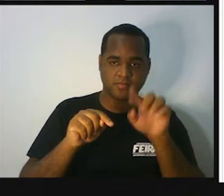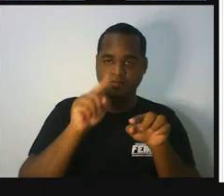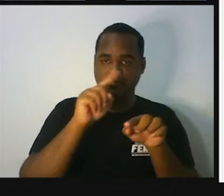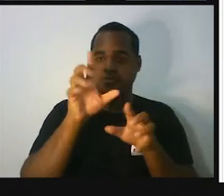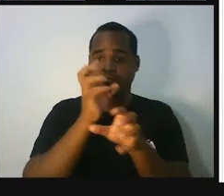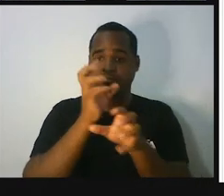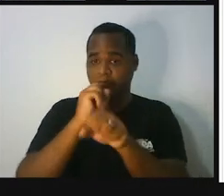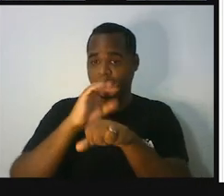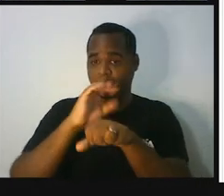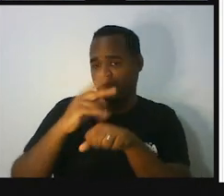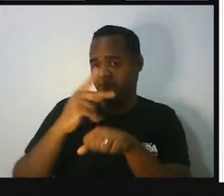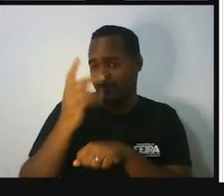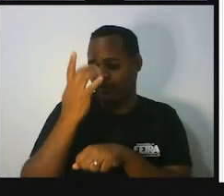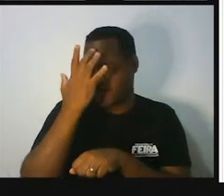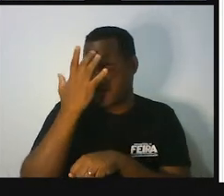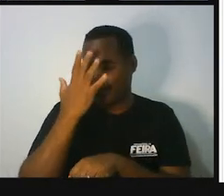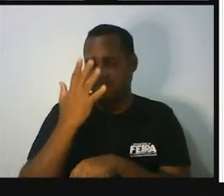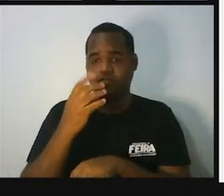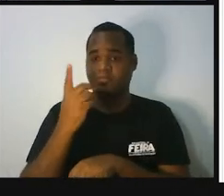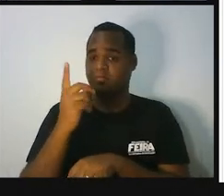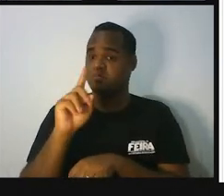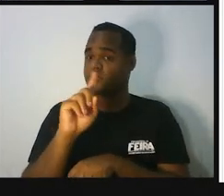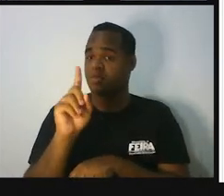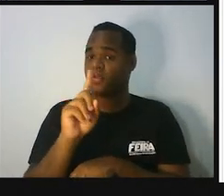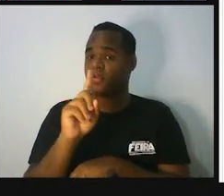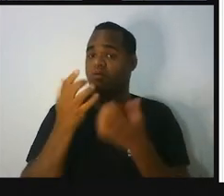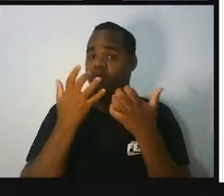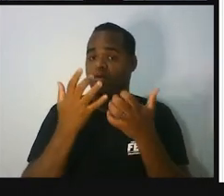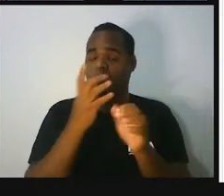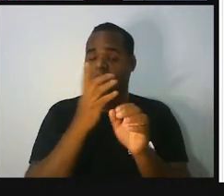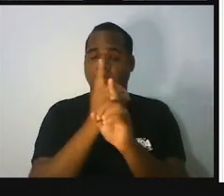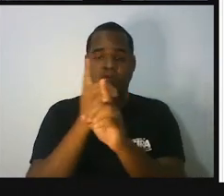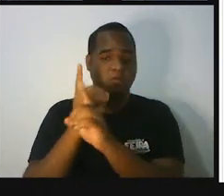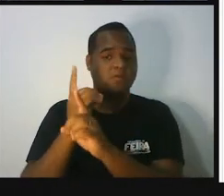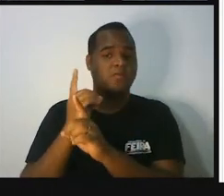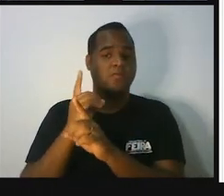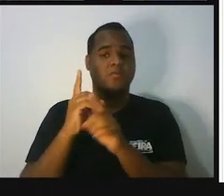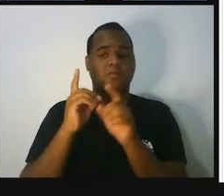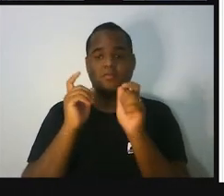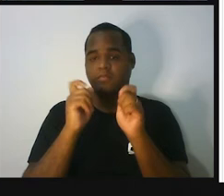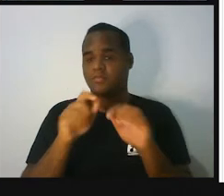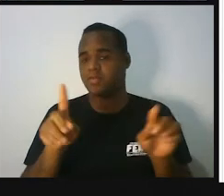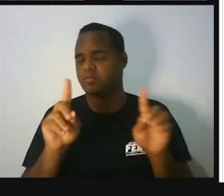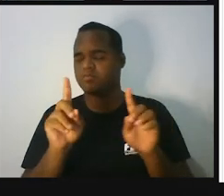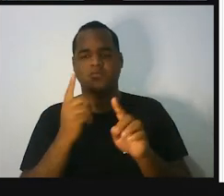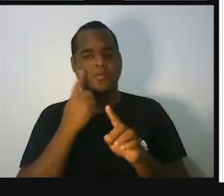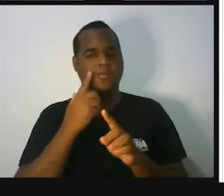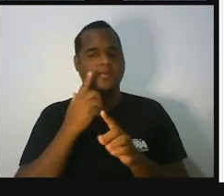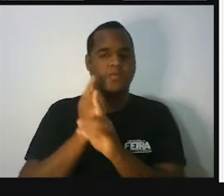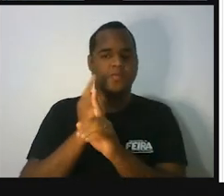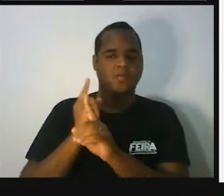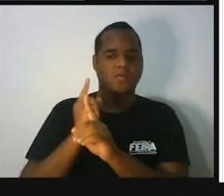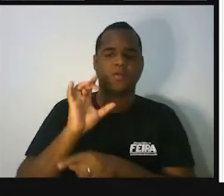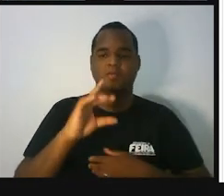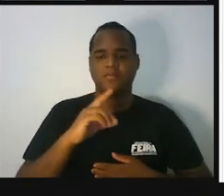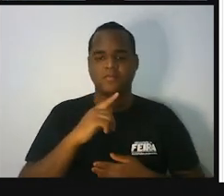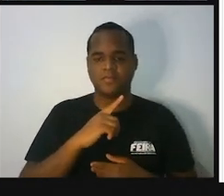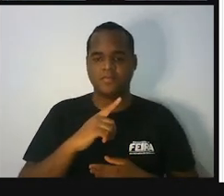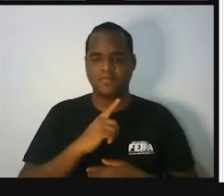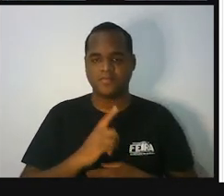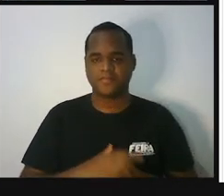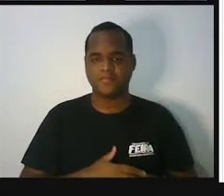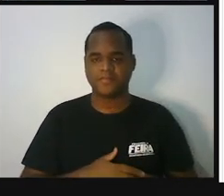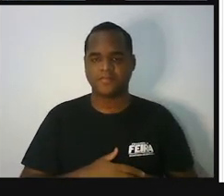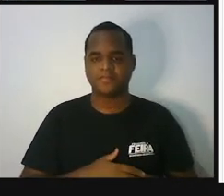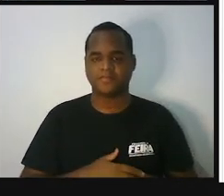medir. Eu quero que a gente encontre sem medir. Raciocina comigo aqui, ó. Um quadrado. O que é